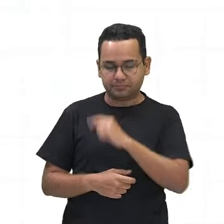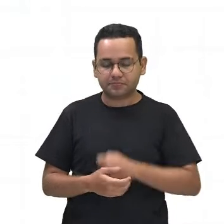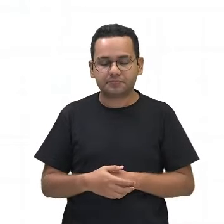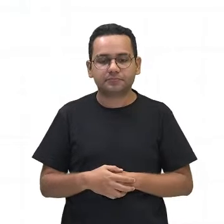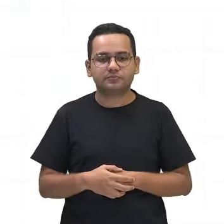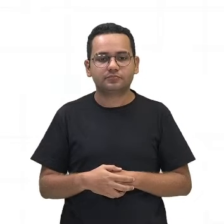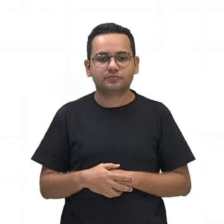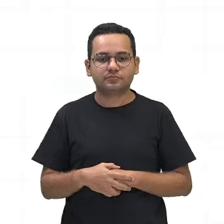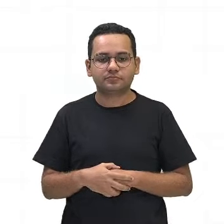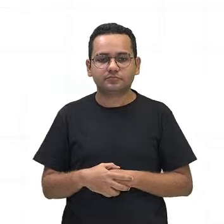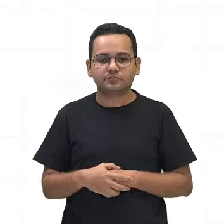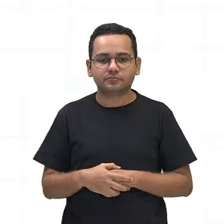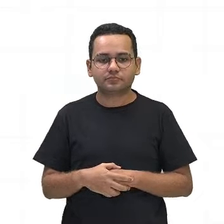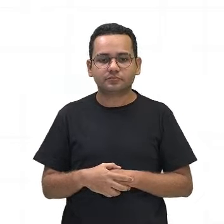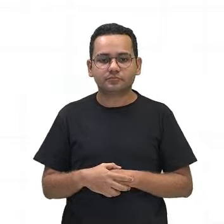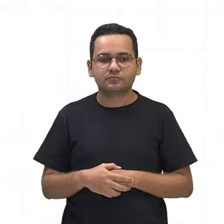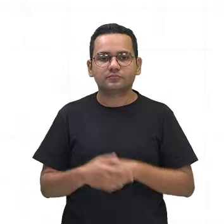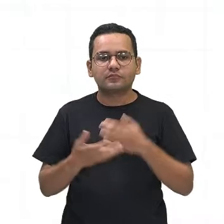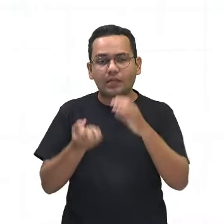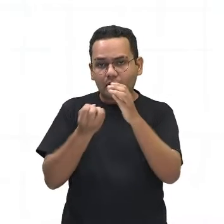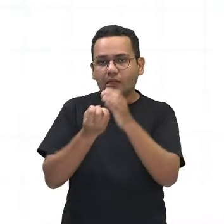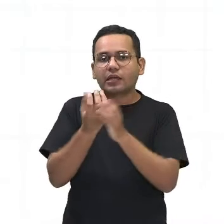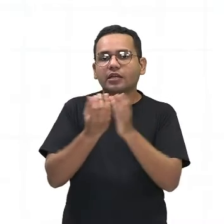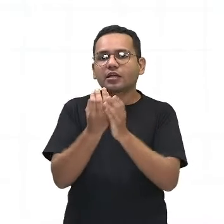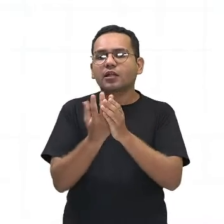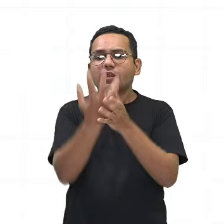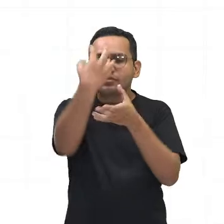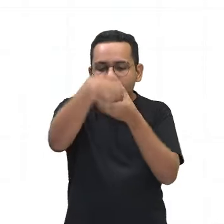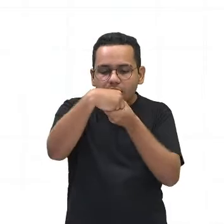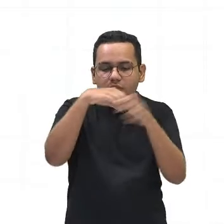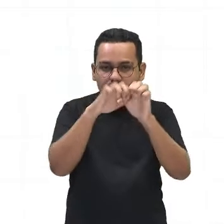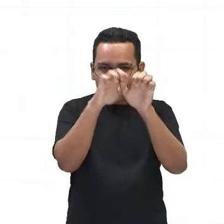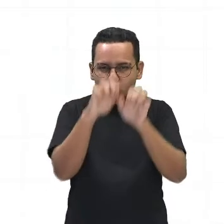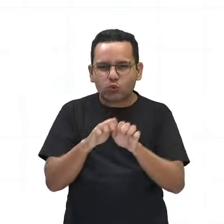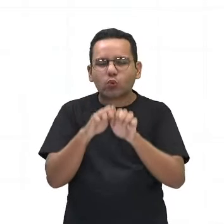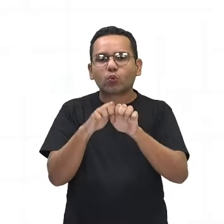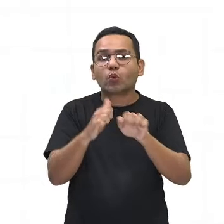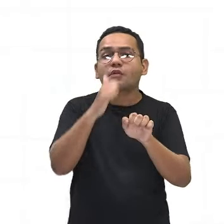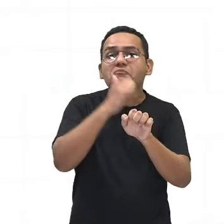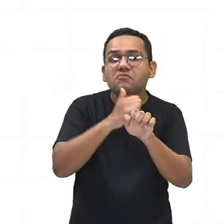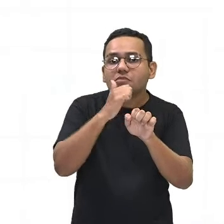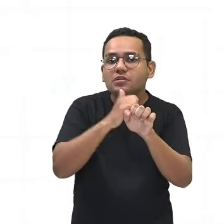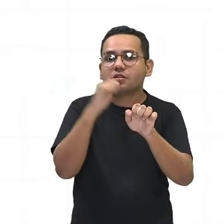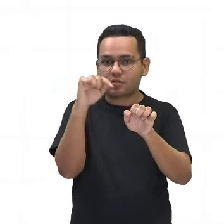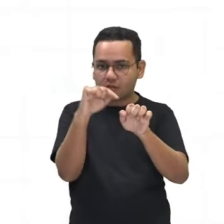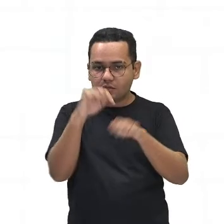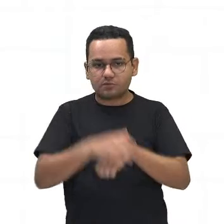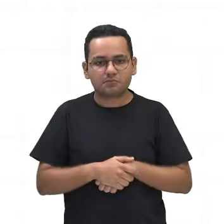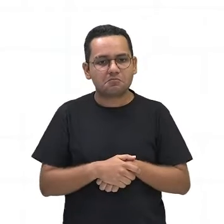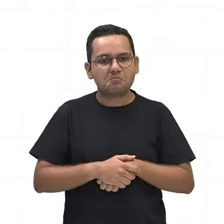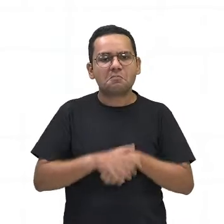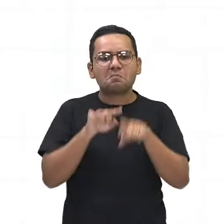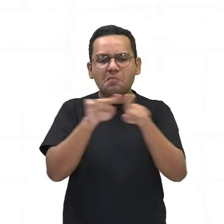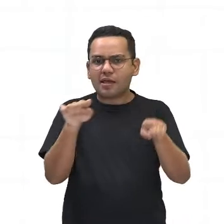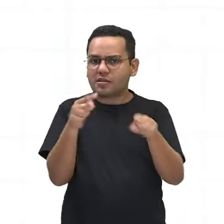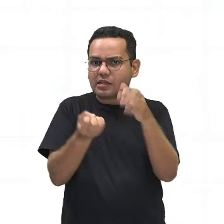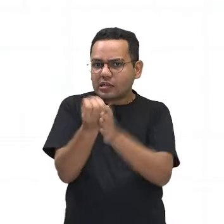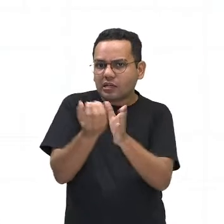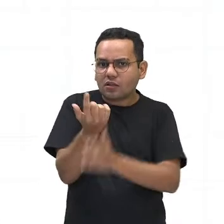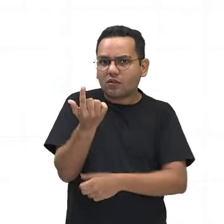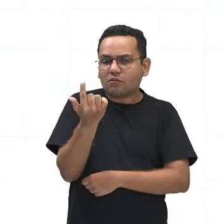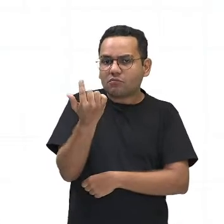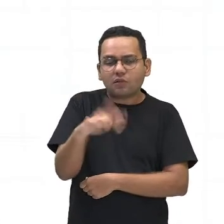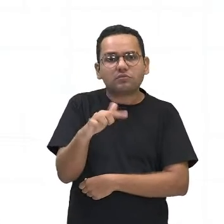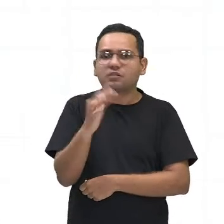elas se originam nos estróbilos femininos. Não produzem frutos. Suas